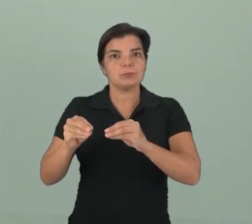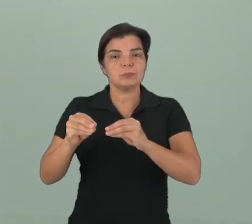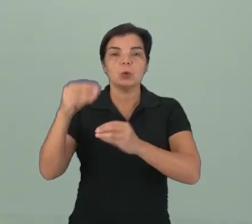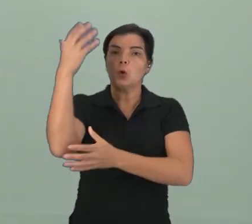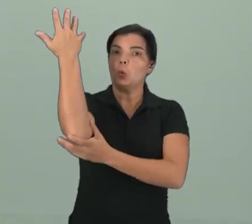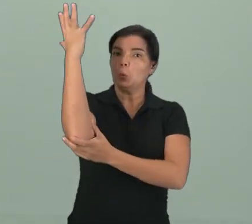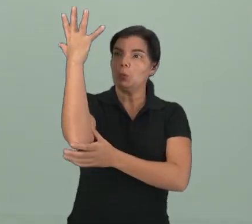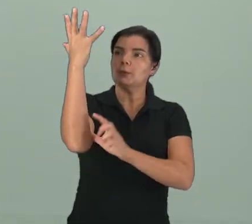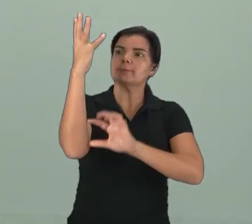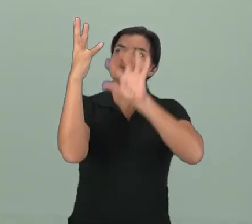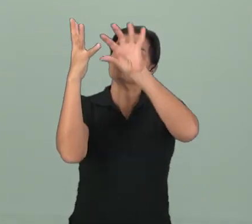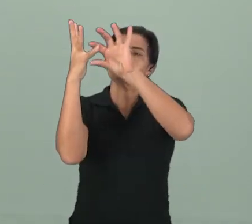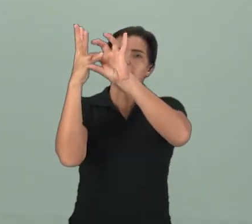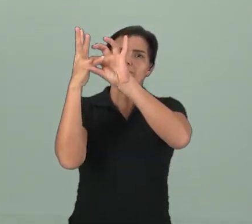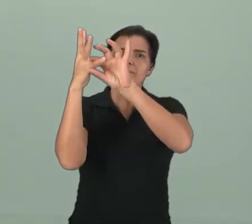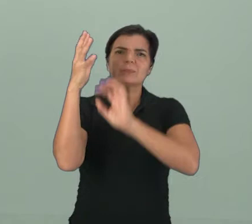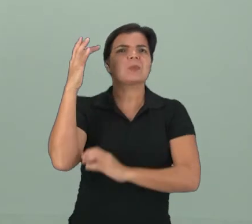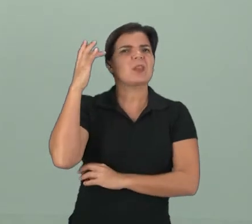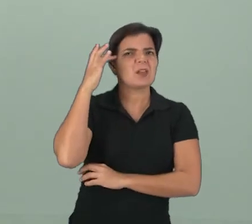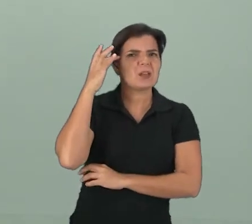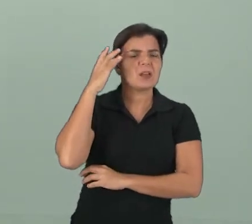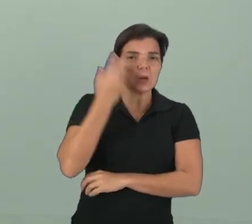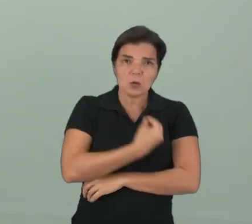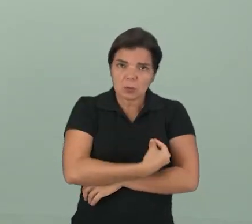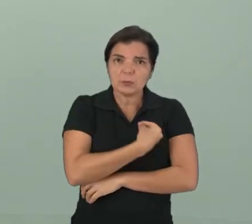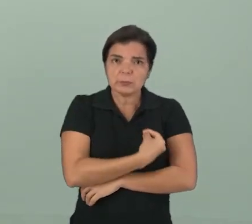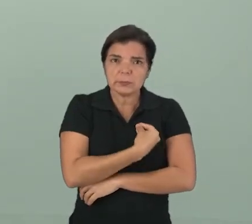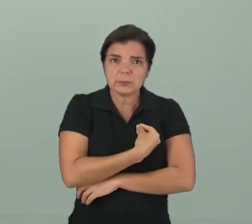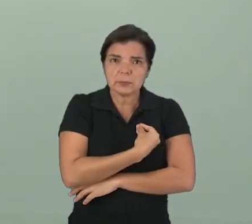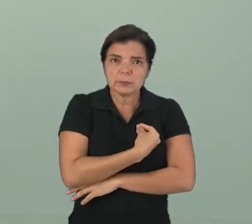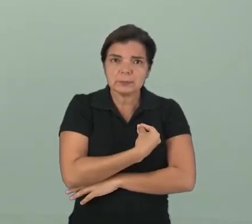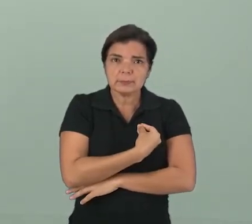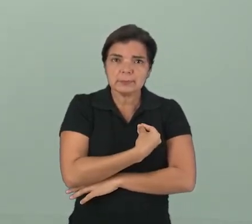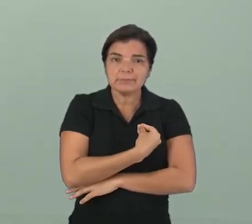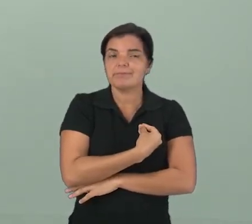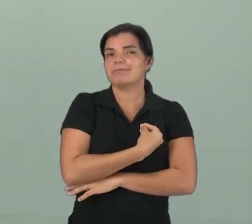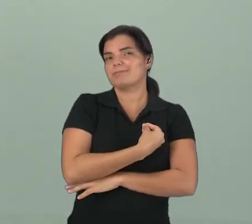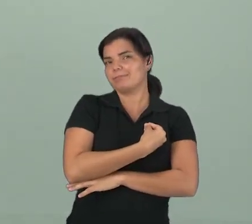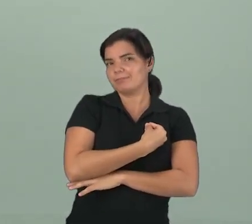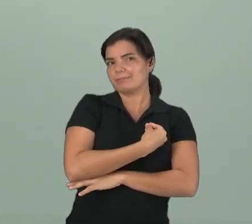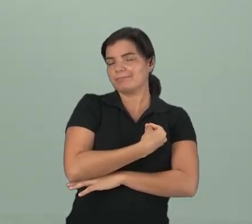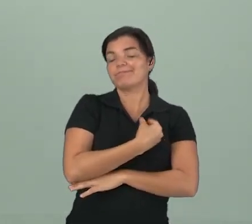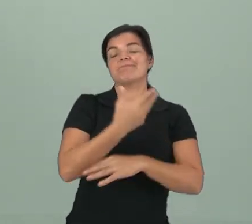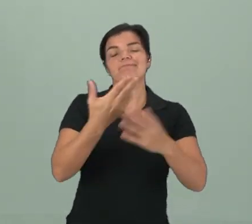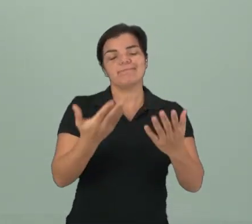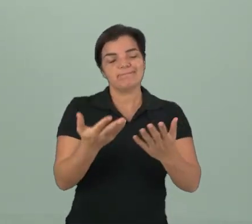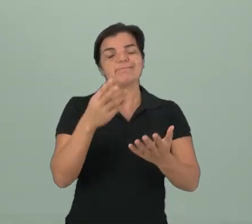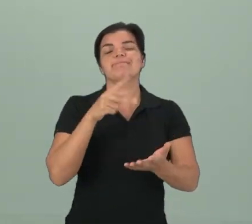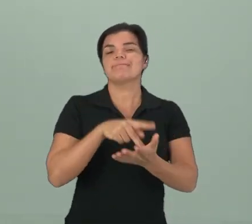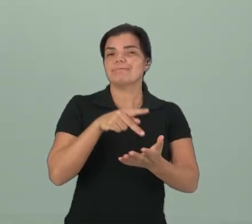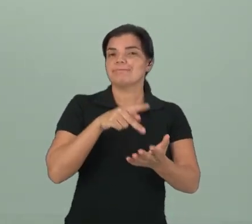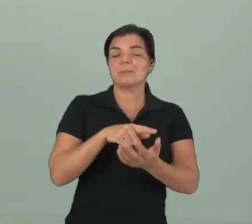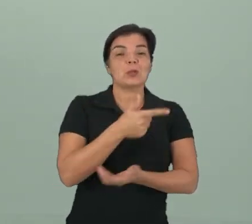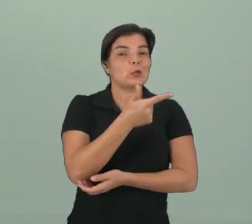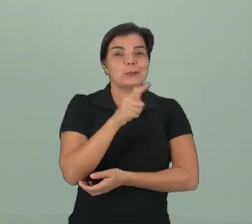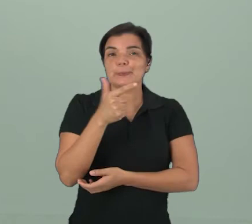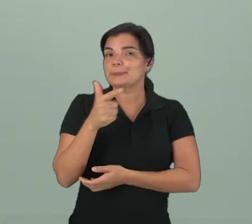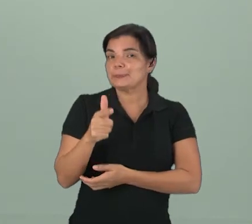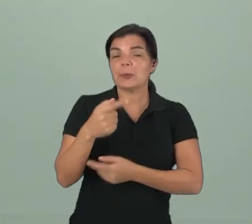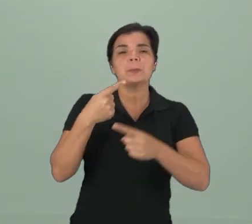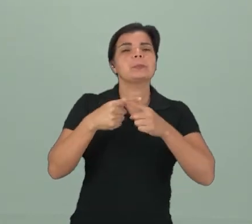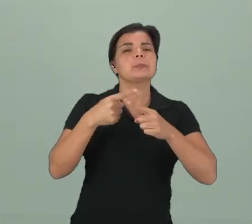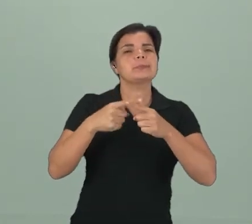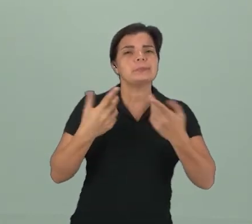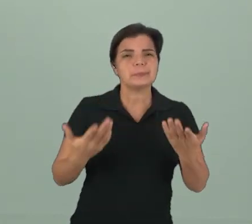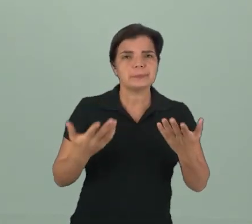galho, numa grande árvore, será que ele sobreviveria? É isso mesmo, crianças, não teria como. Por